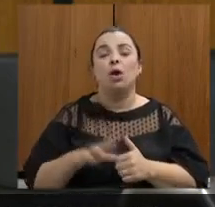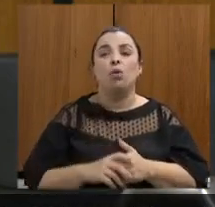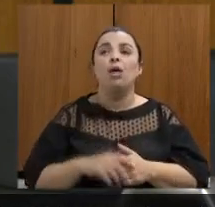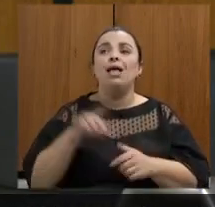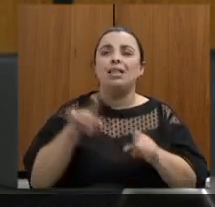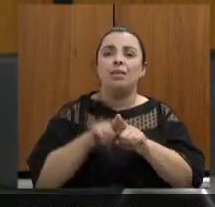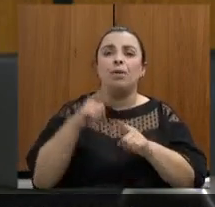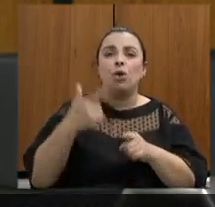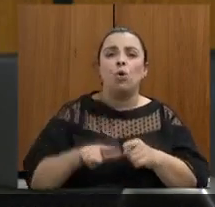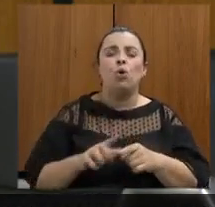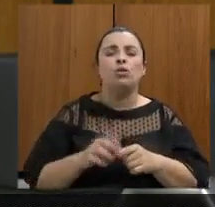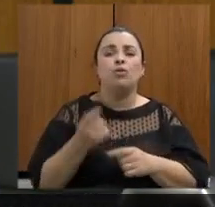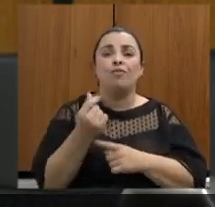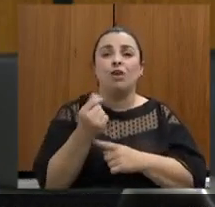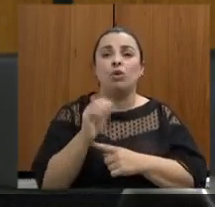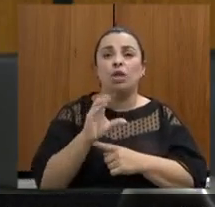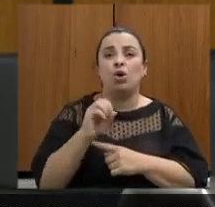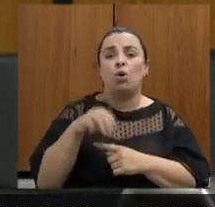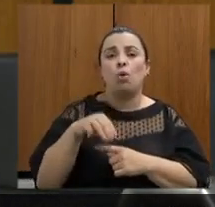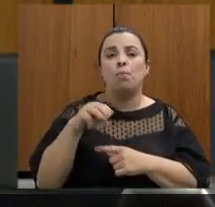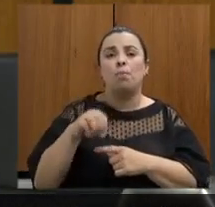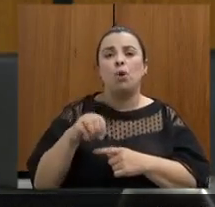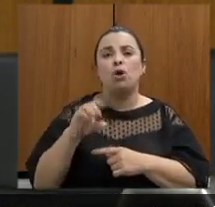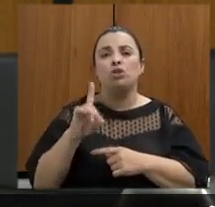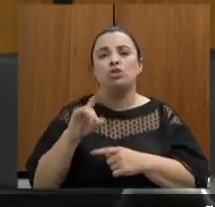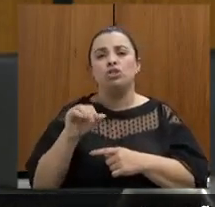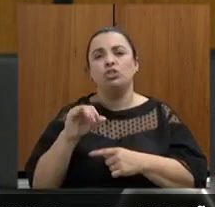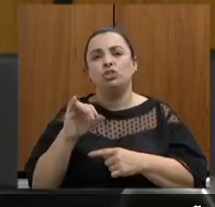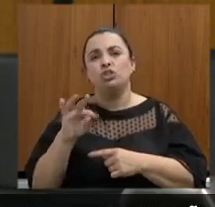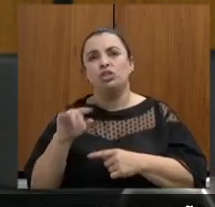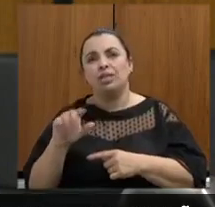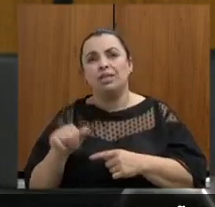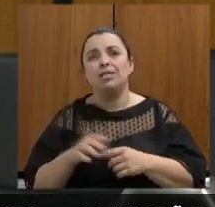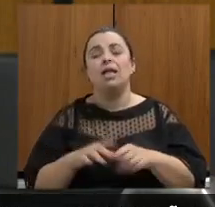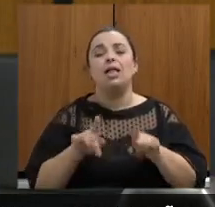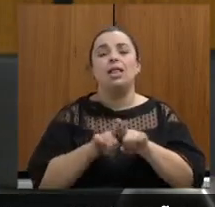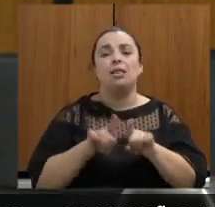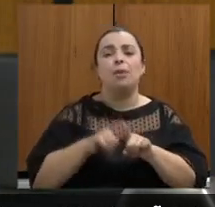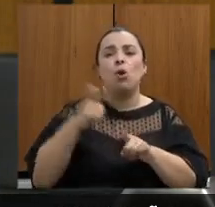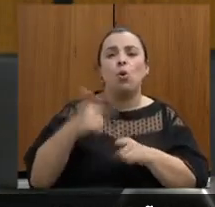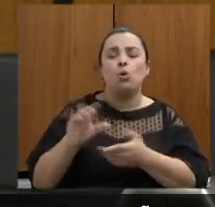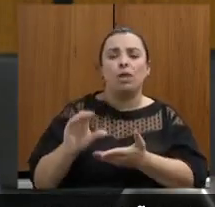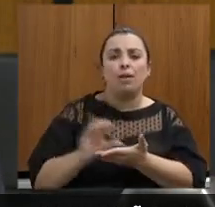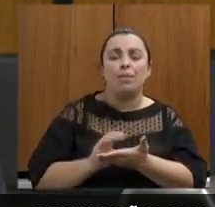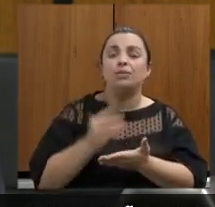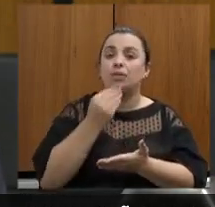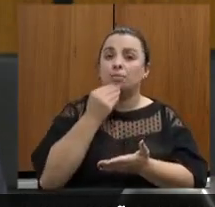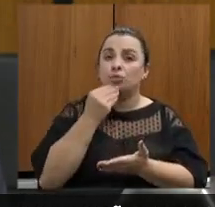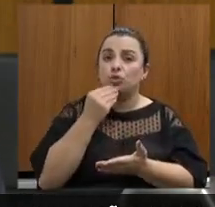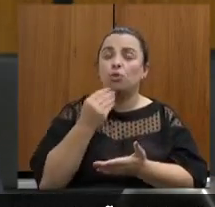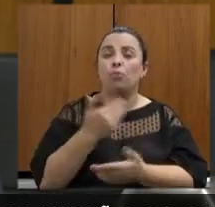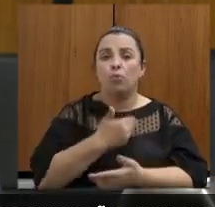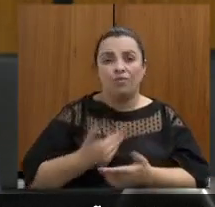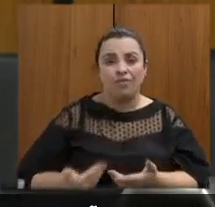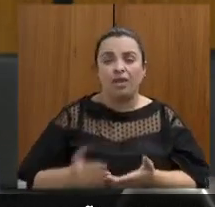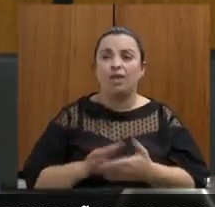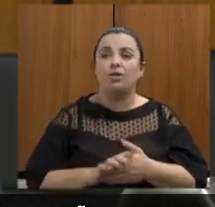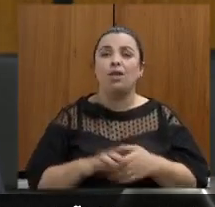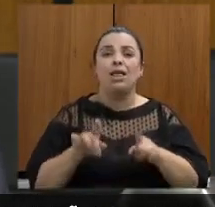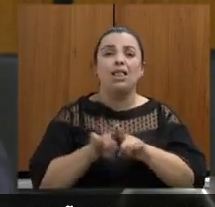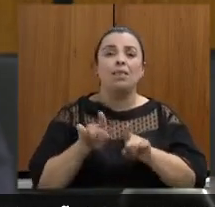commodity da arrecadação do Estado nós temos encerramento por parte do governo federal os repasses que eram possíveis para o governo nós vemos